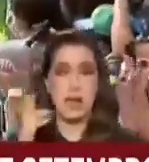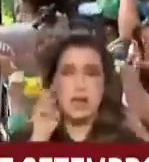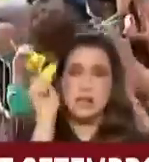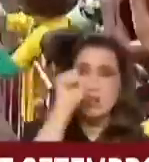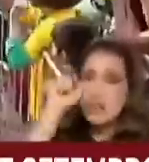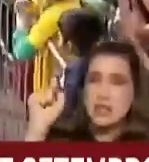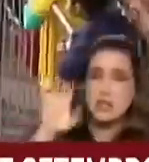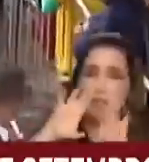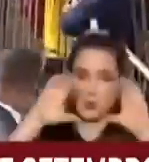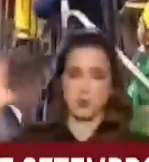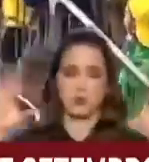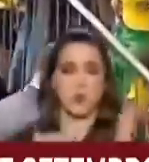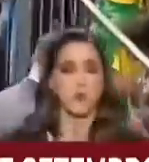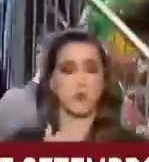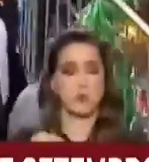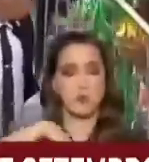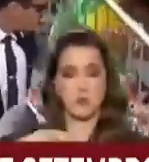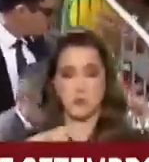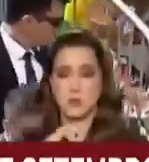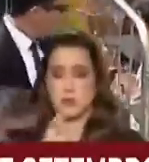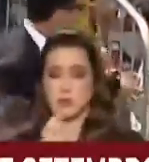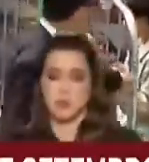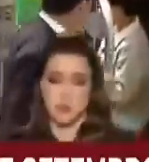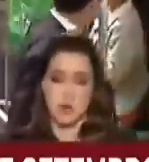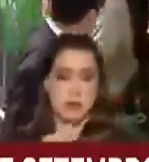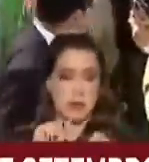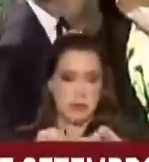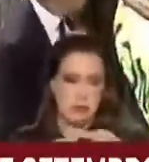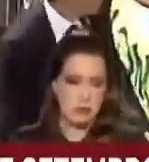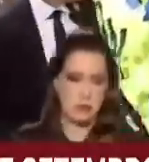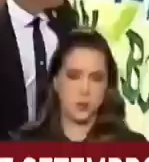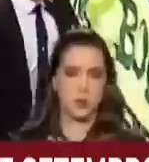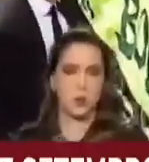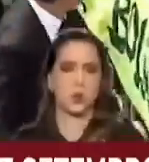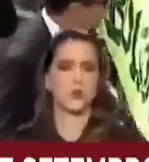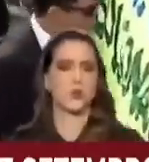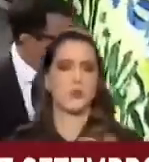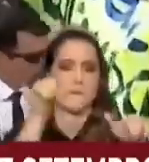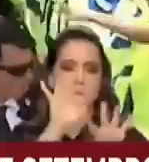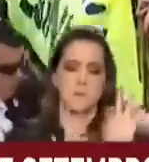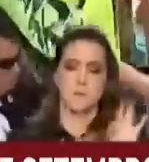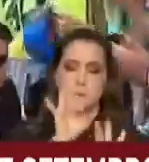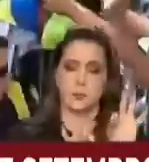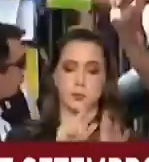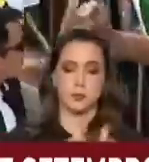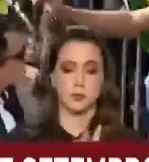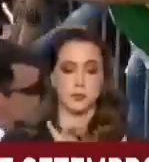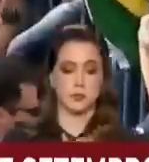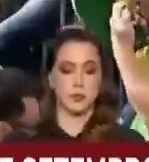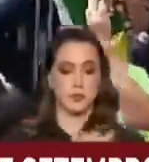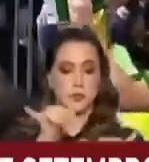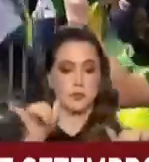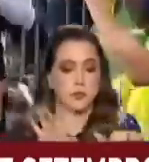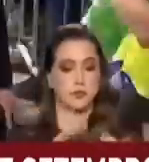o Supremo também foi e o Ministro Ricardo Lewandowski o aceitou o pedido de um deputado do PT do